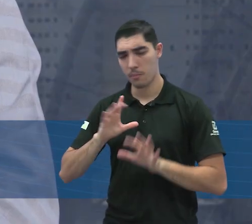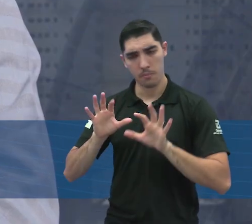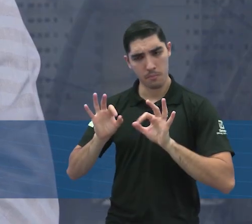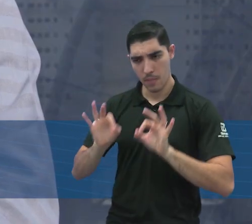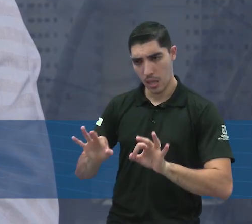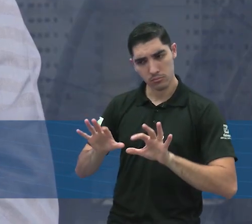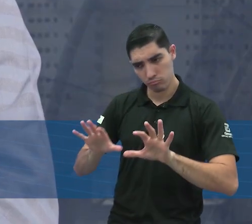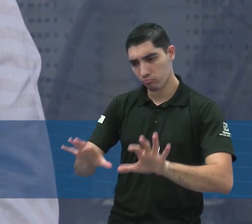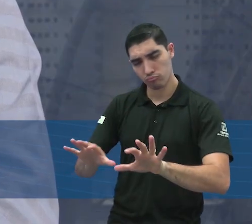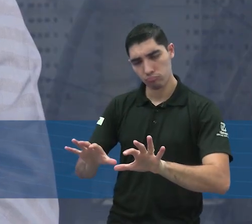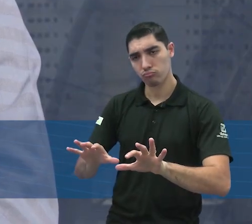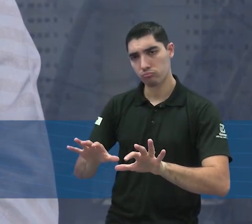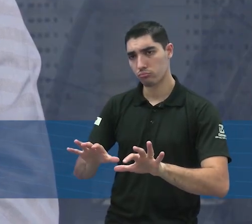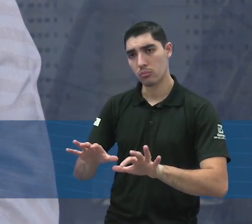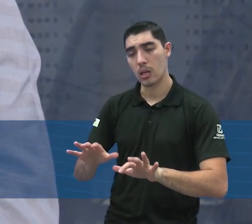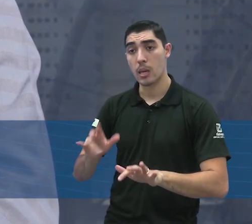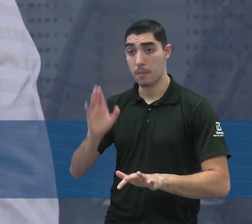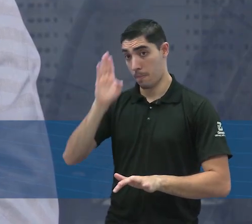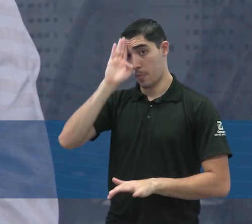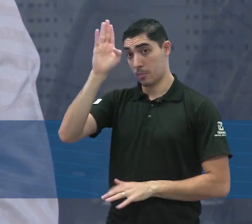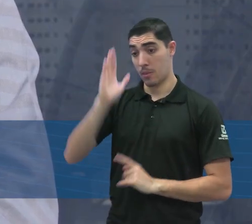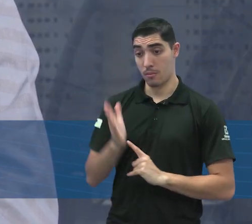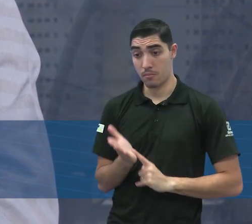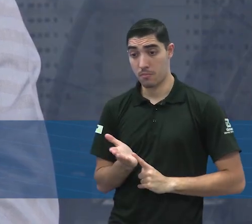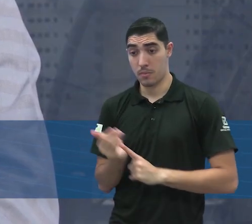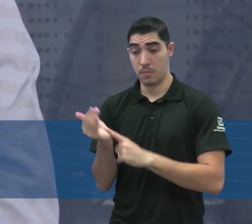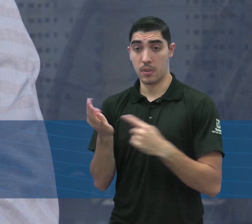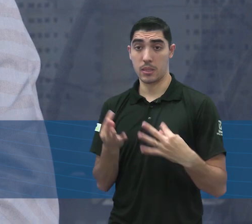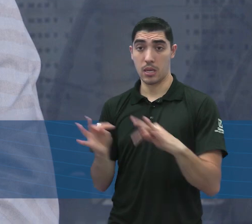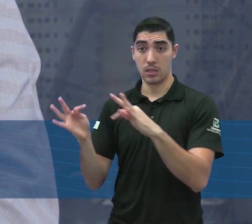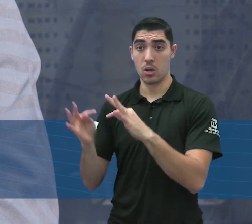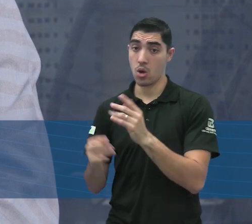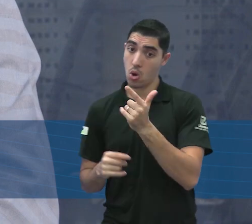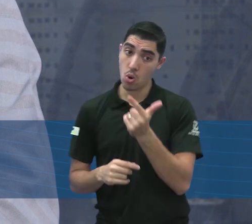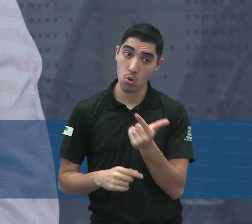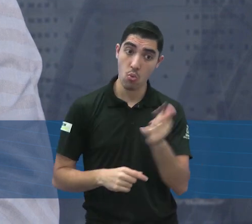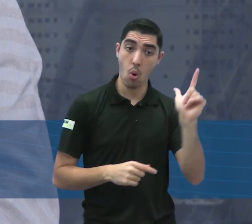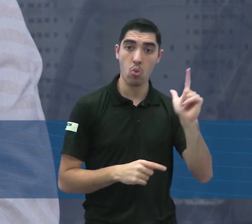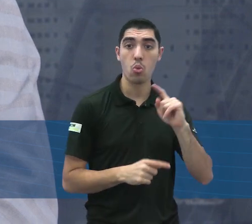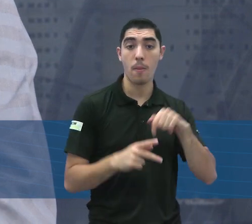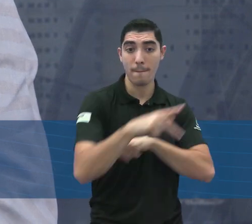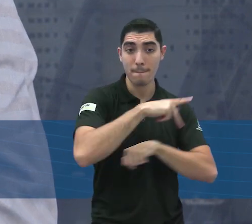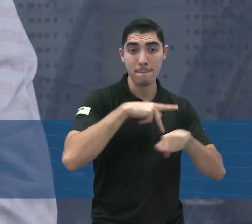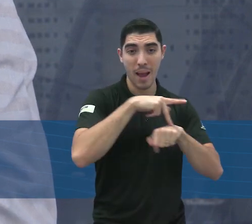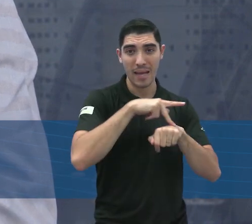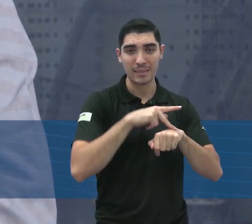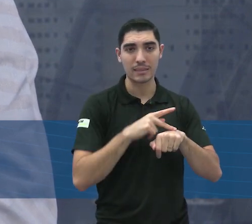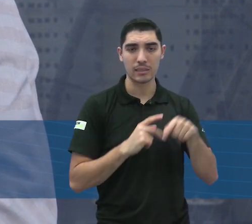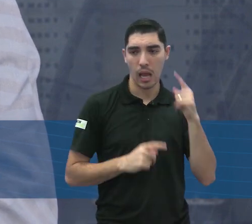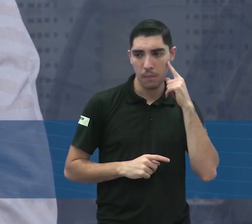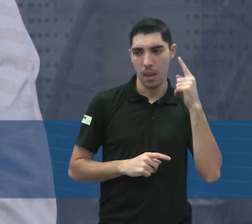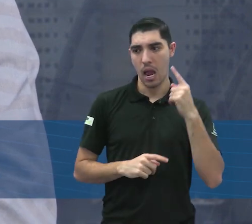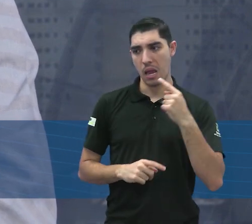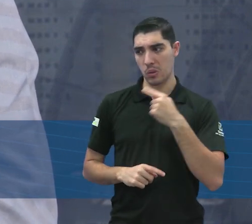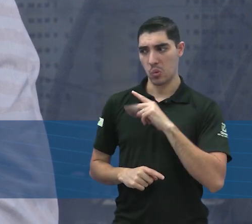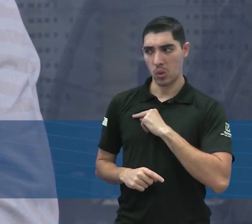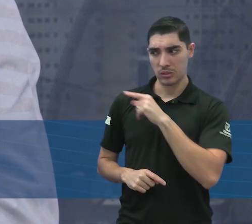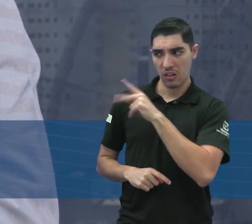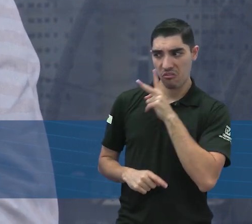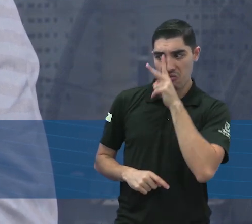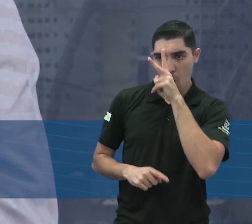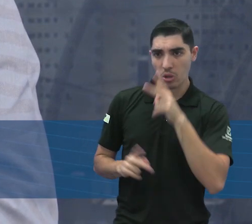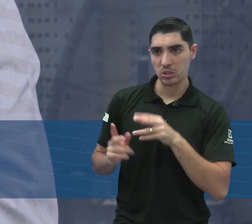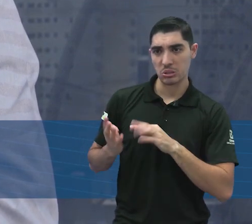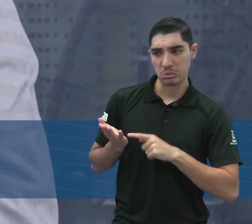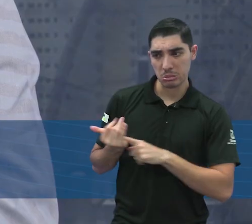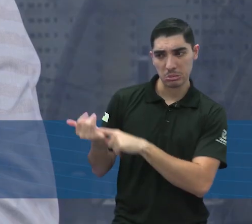mais ainda de alta tecnologia, por parte de qualquer outro país que não seja ele mesmo. Eu diria o seguinte